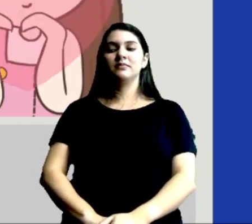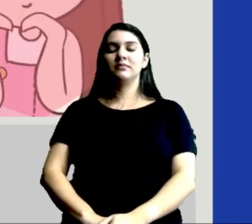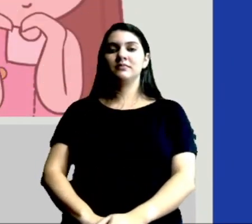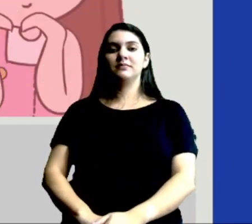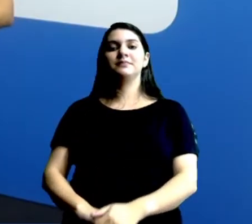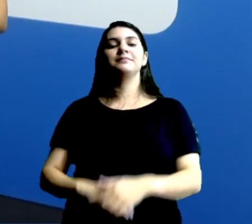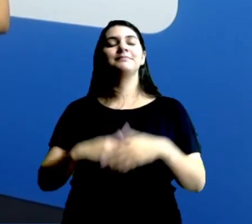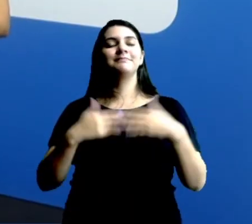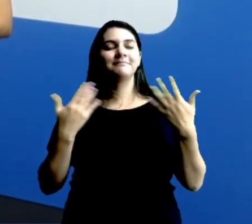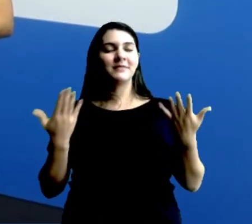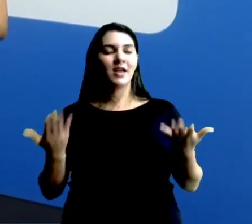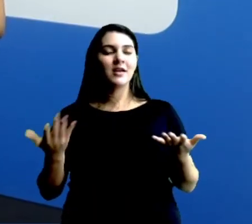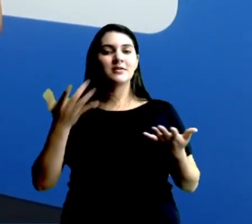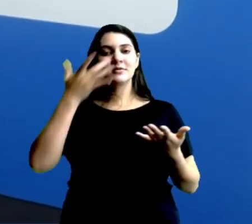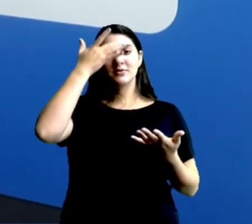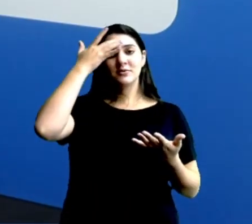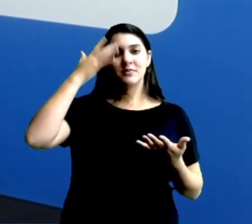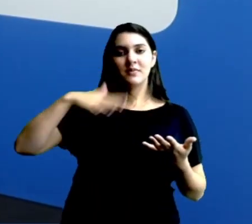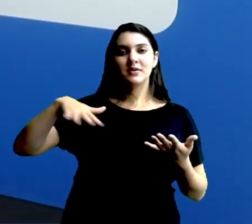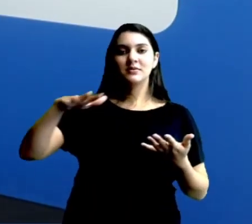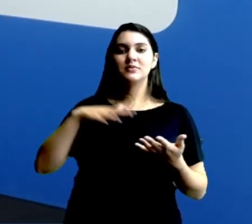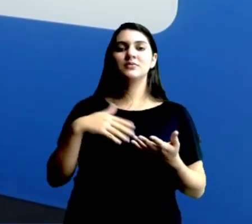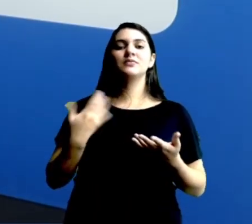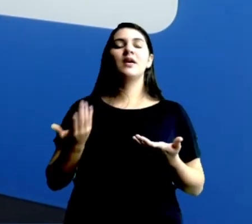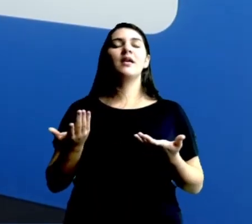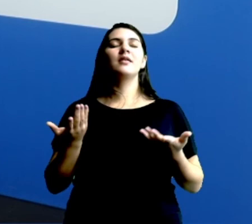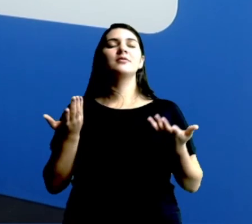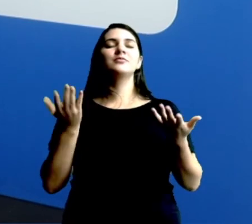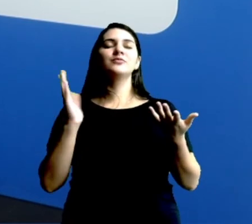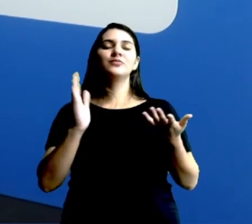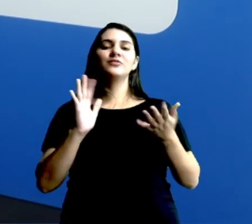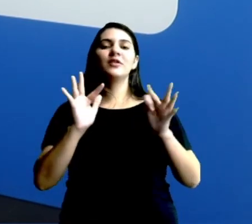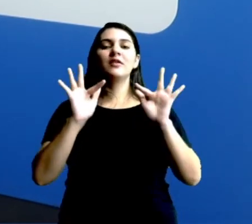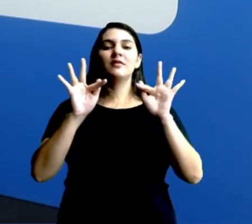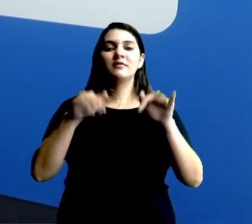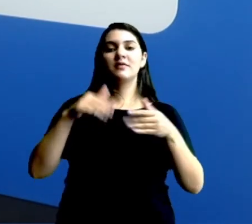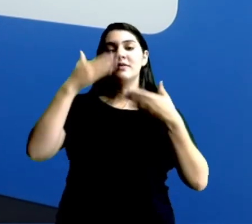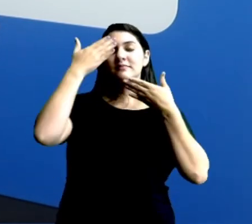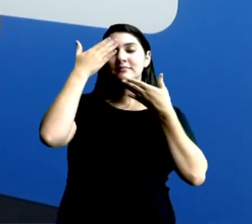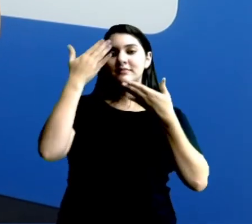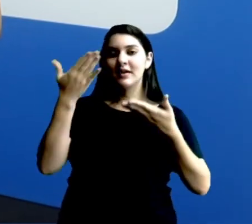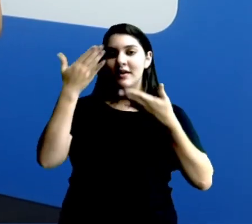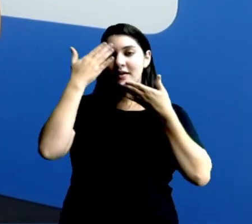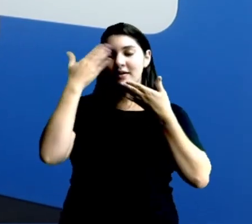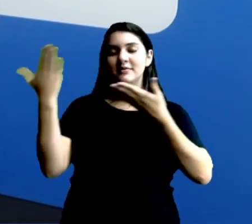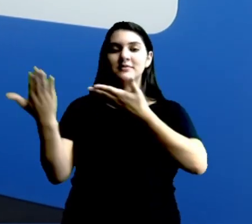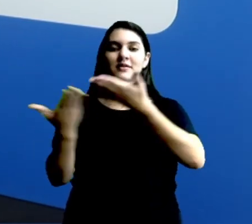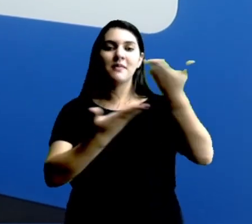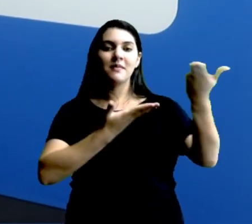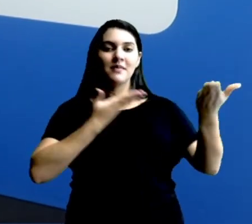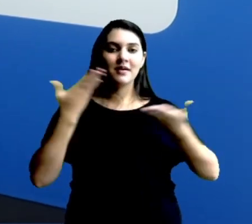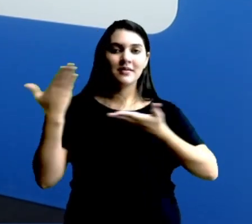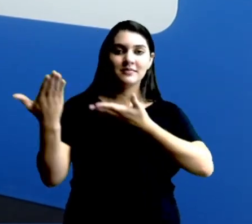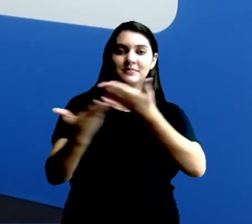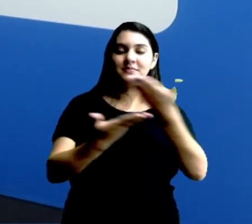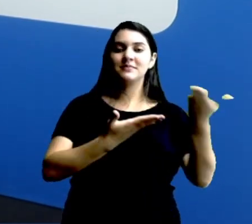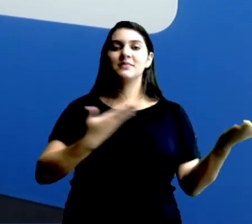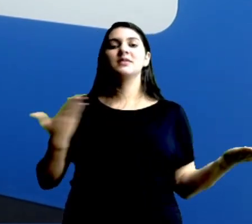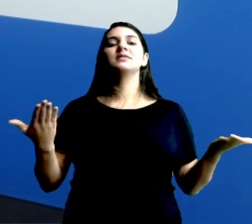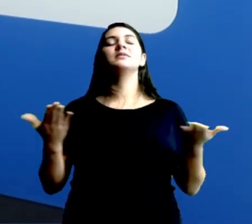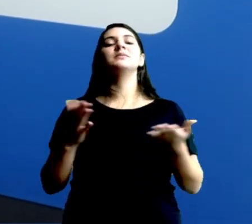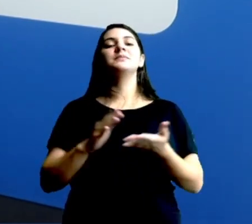E é isso, pessoal. Eu venho agora me despedir de vocês. Agradeço a participação, tá,